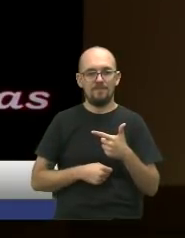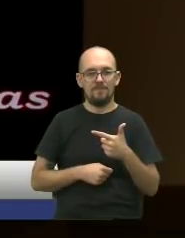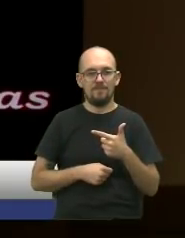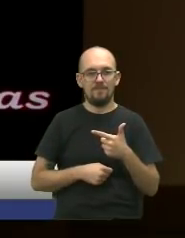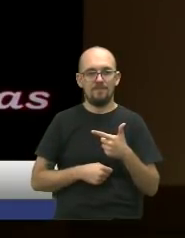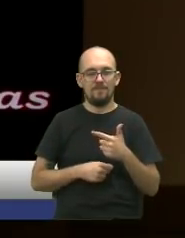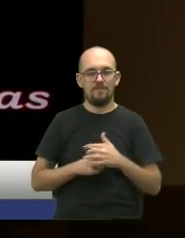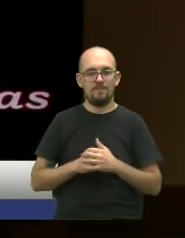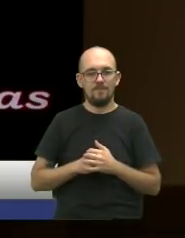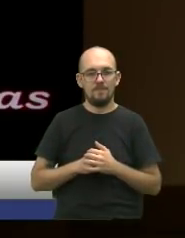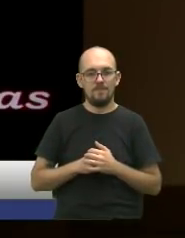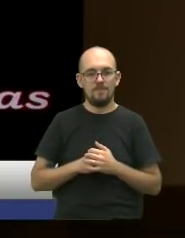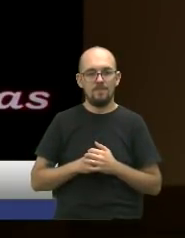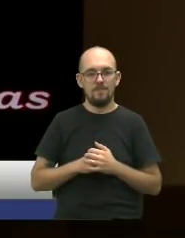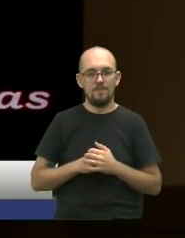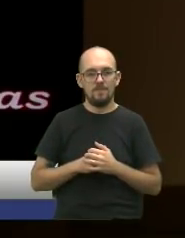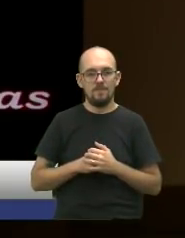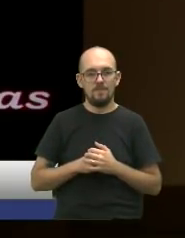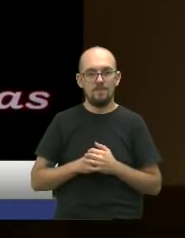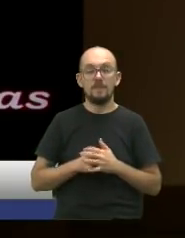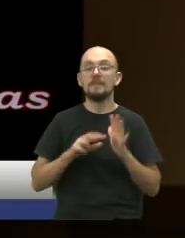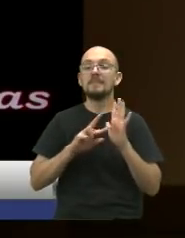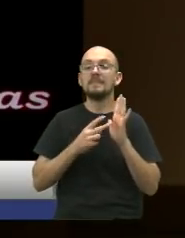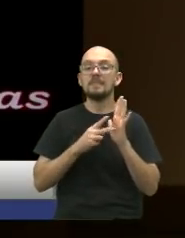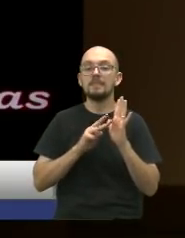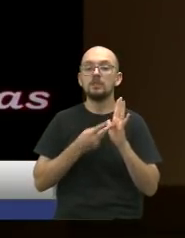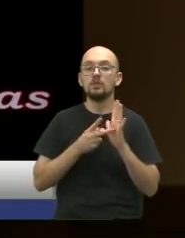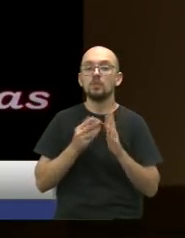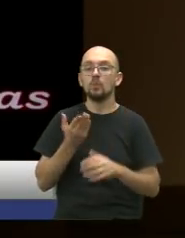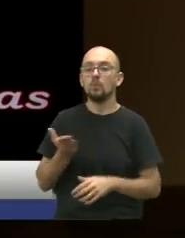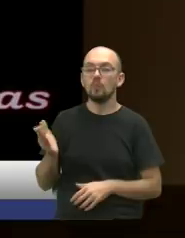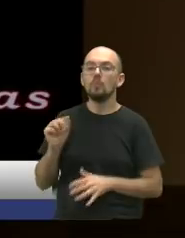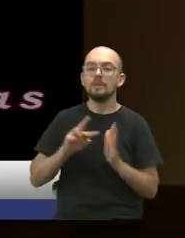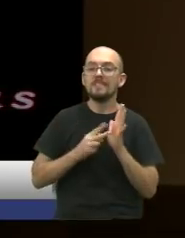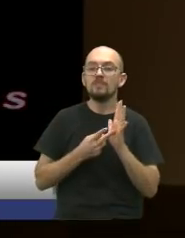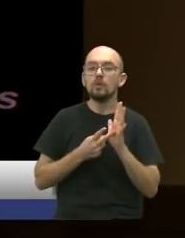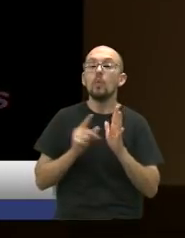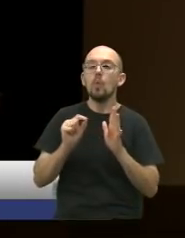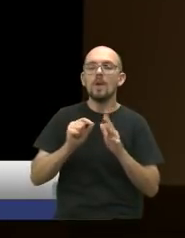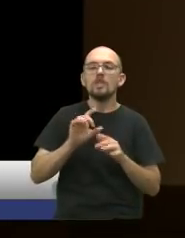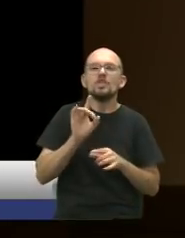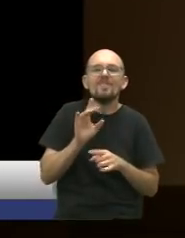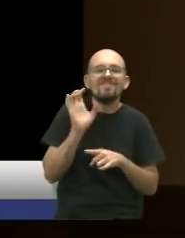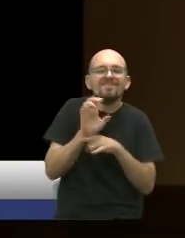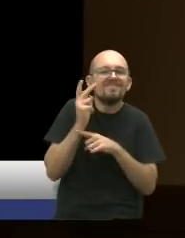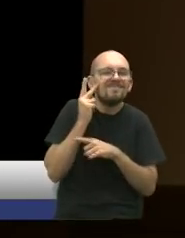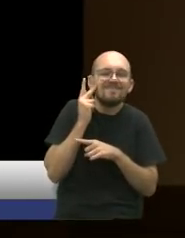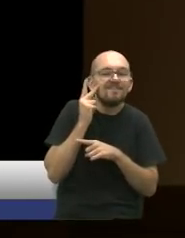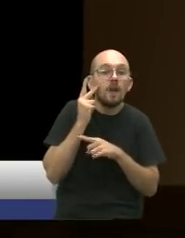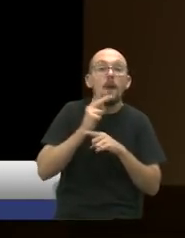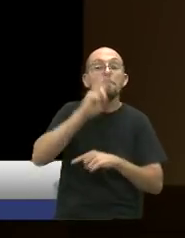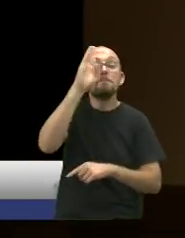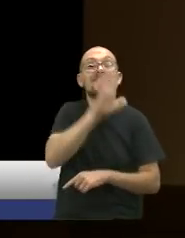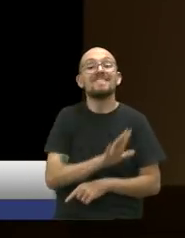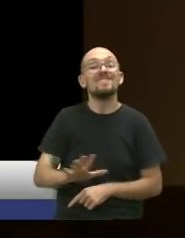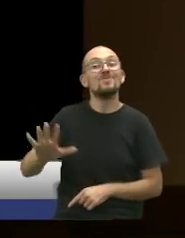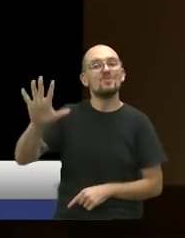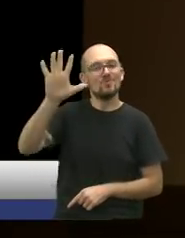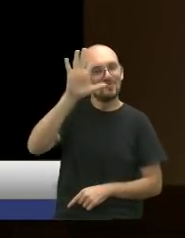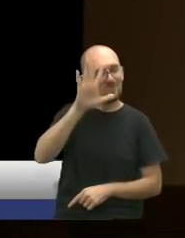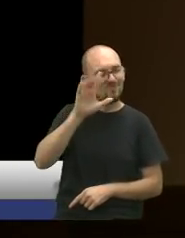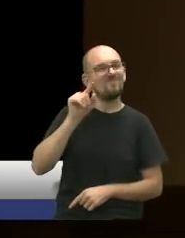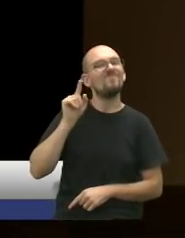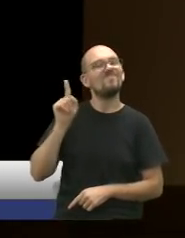dispensa a tradução, né? Pelo Brasil, não só por São Paulo, façam-se grandes coisas. Isso é 32.